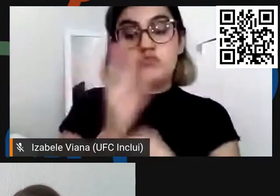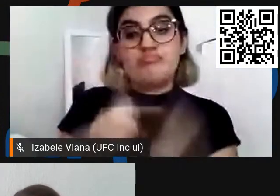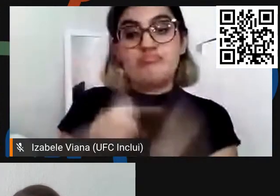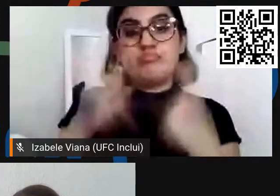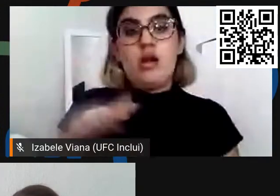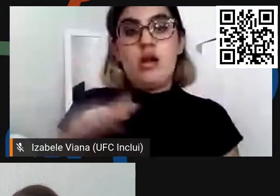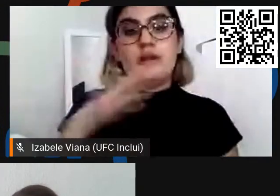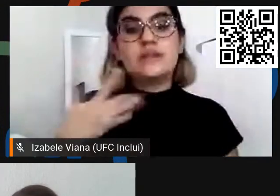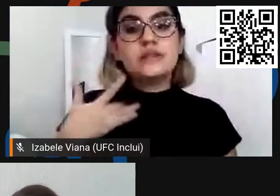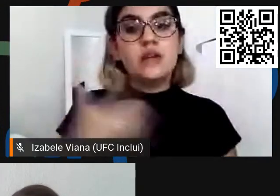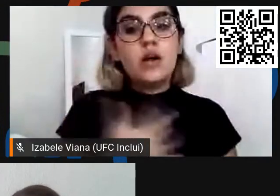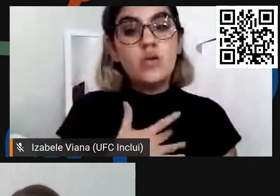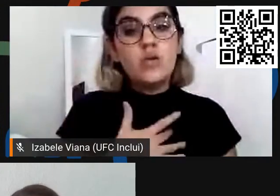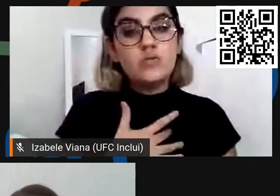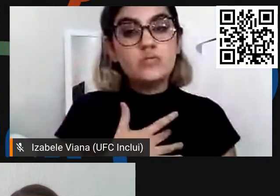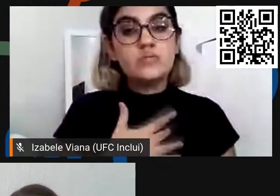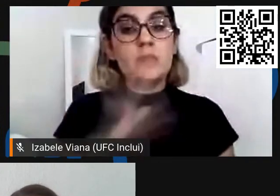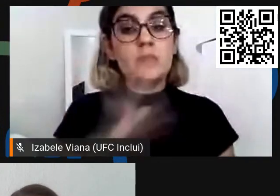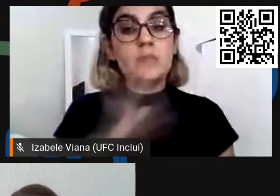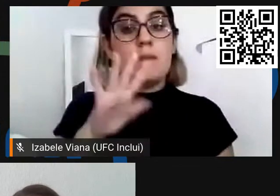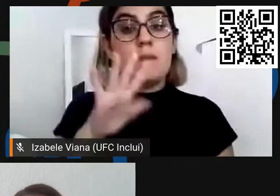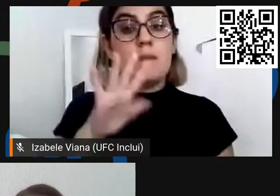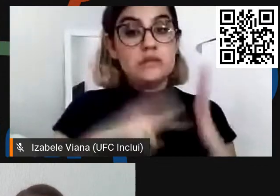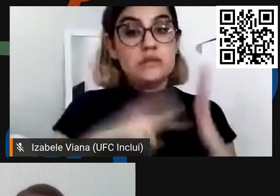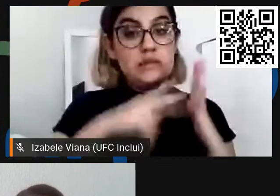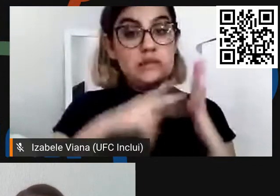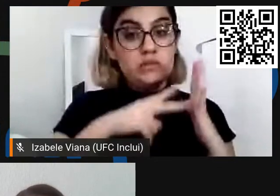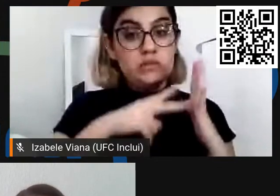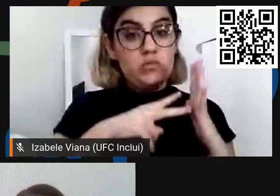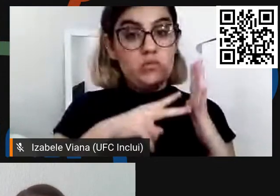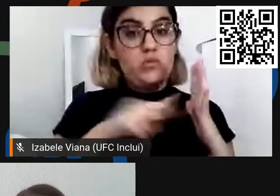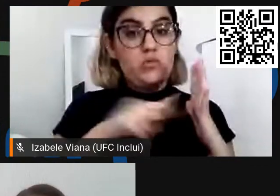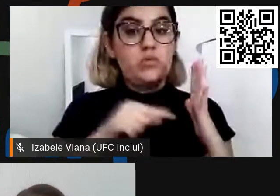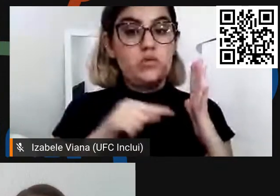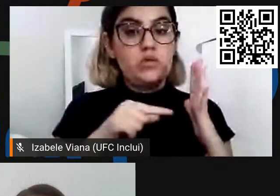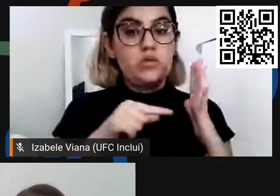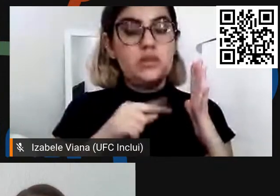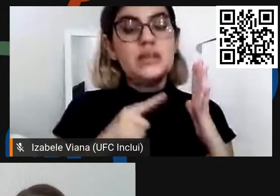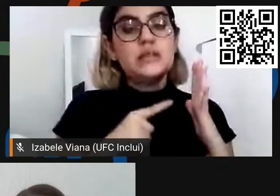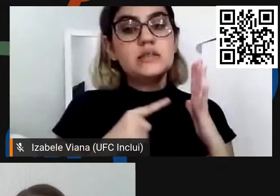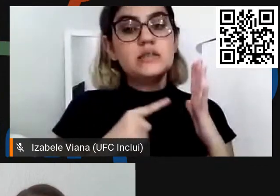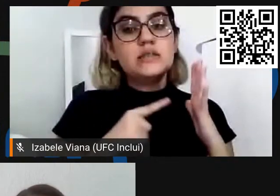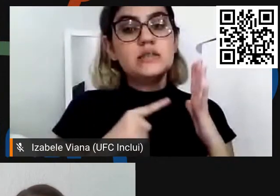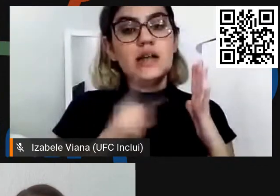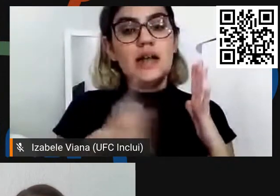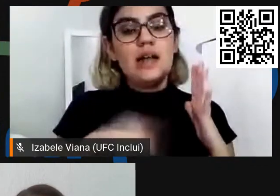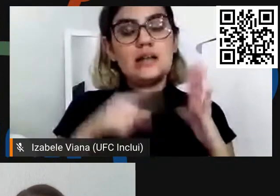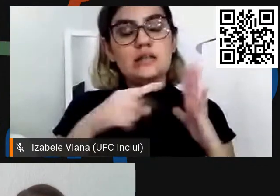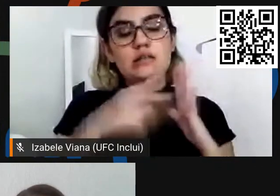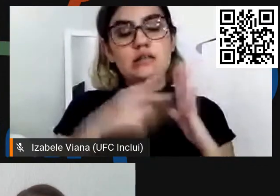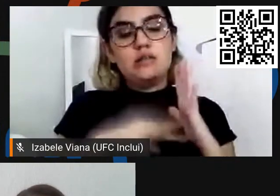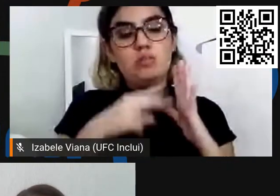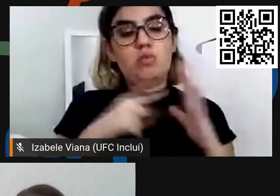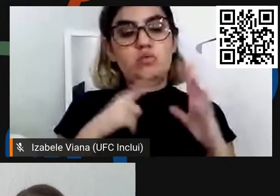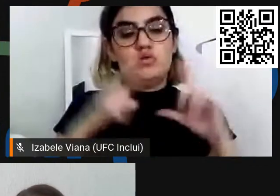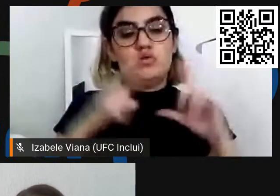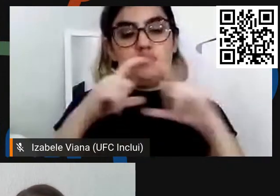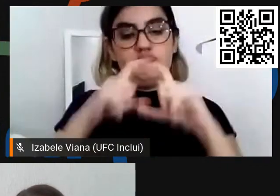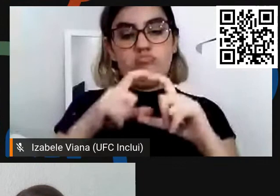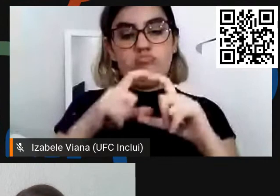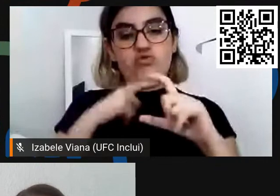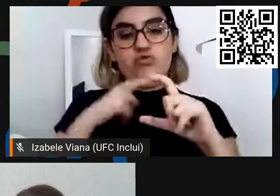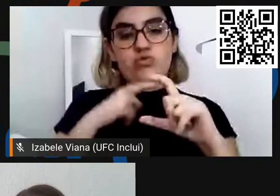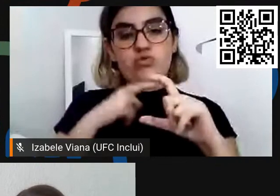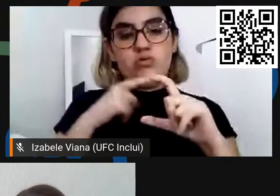lá na colaboração, ele é até um símbolo redondo, tem um tracinho, e no final tem um losango, ele é